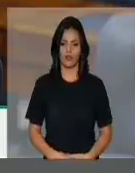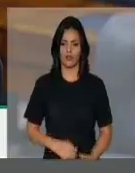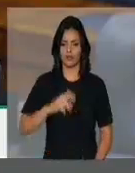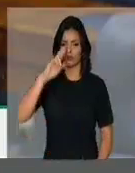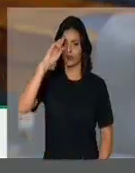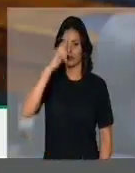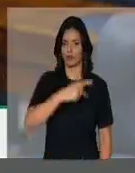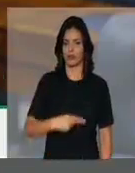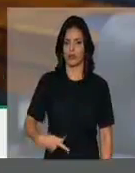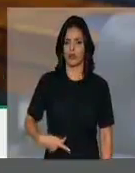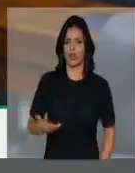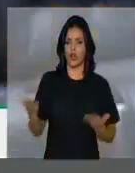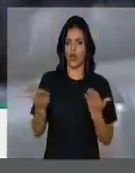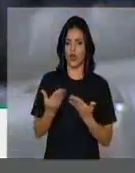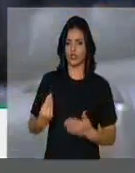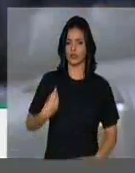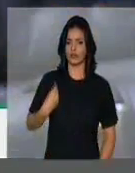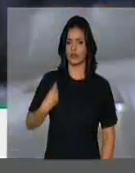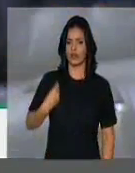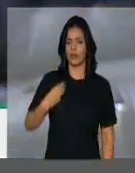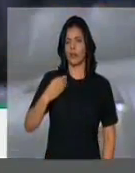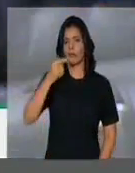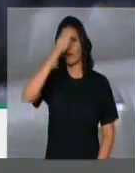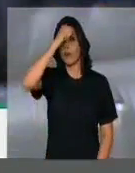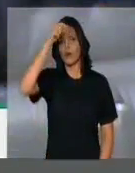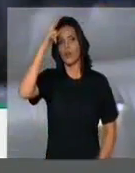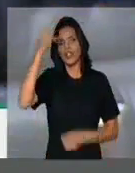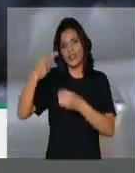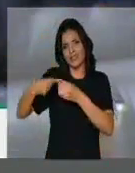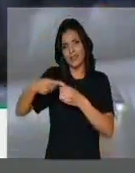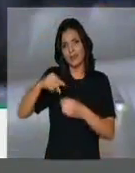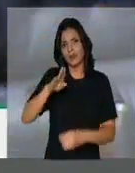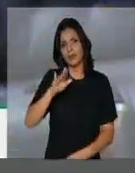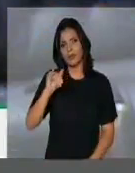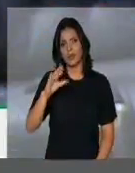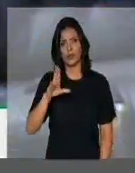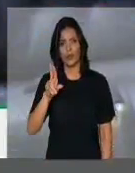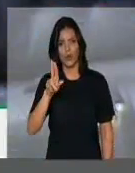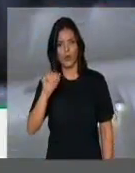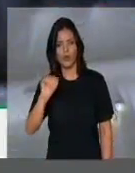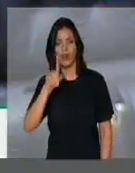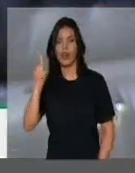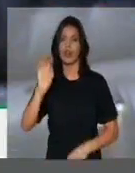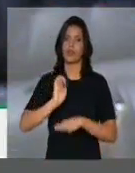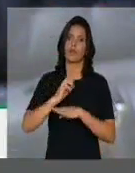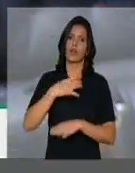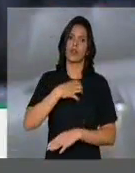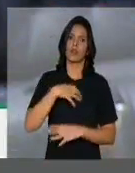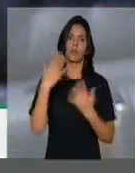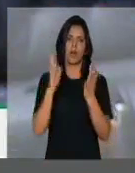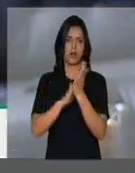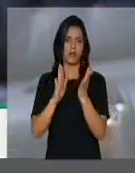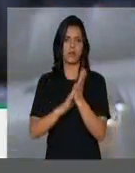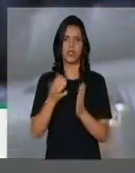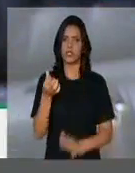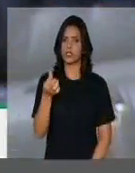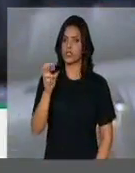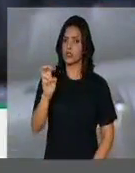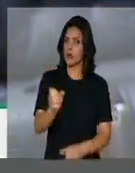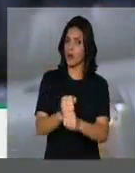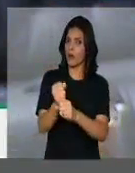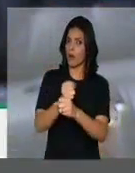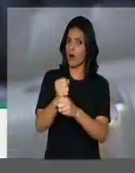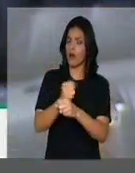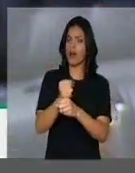Hoje estive no município de Bicuí, na Bahia, e quero parabenizar o município pelos seus 65